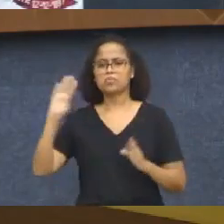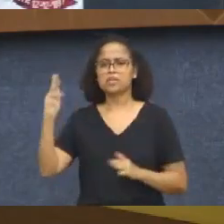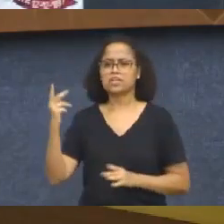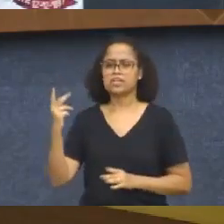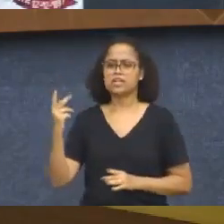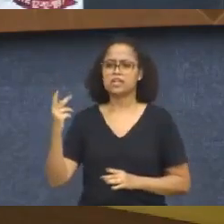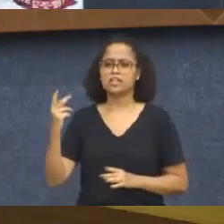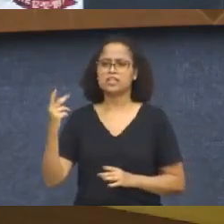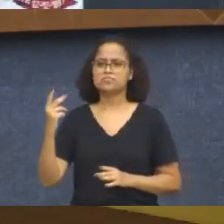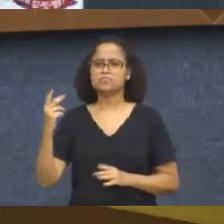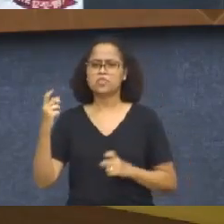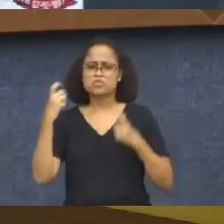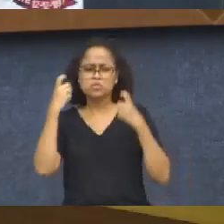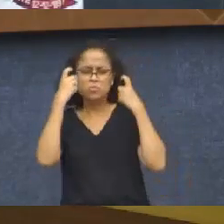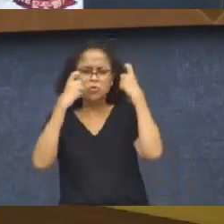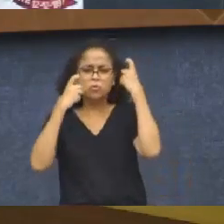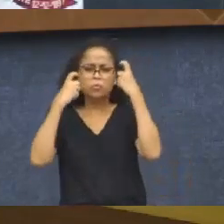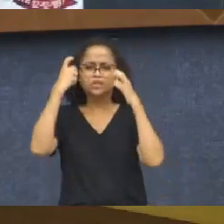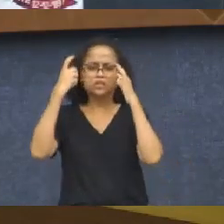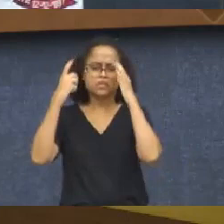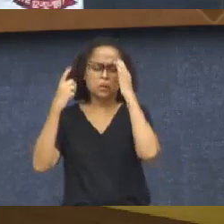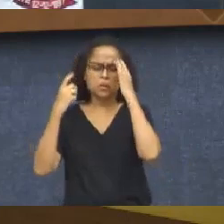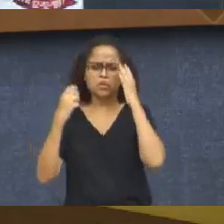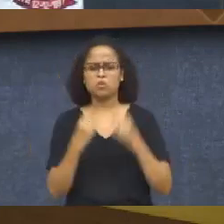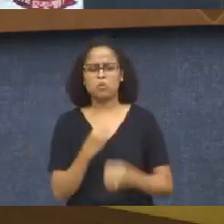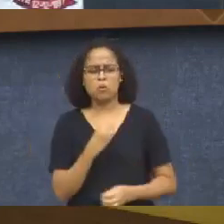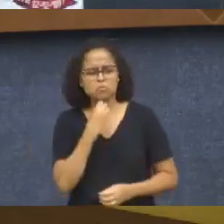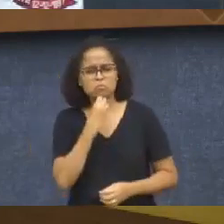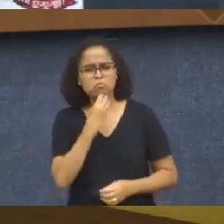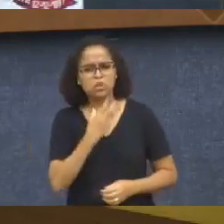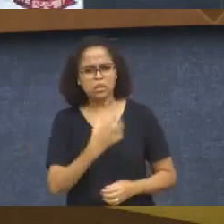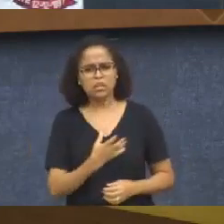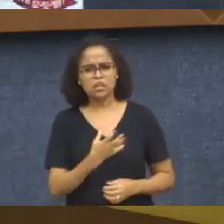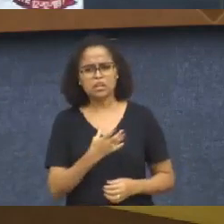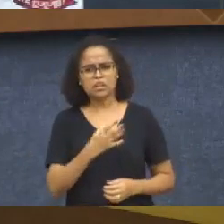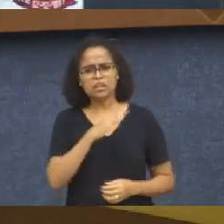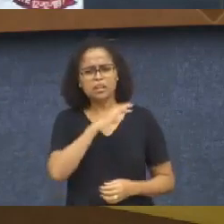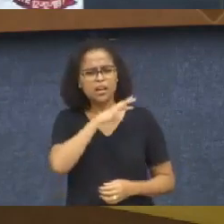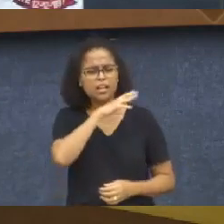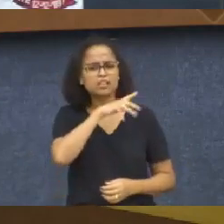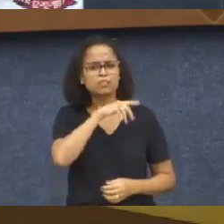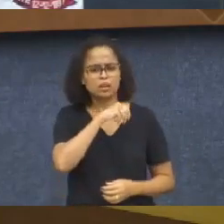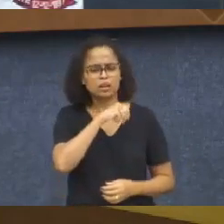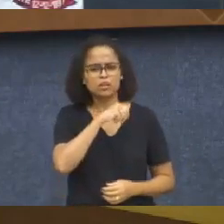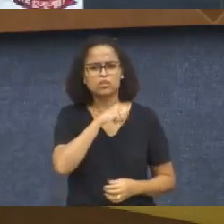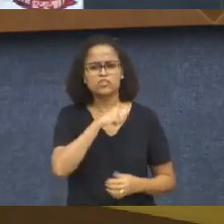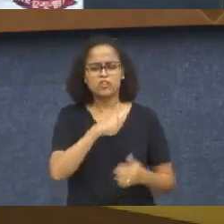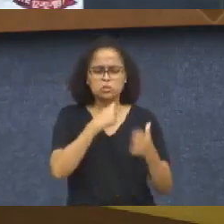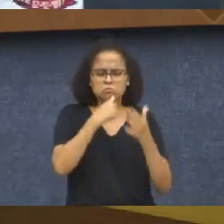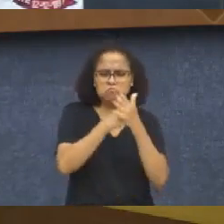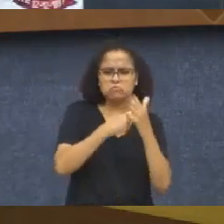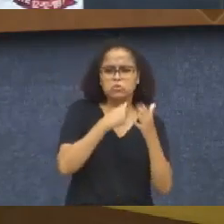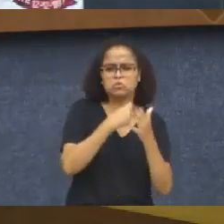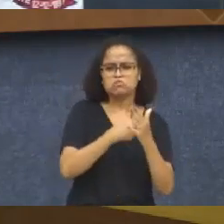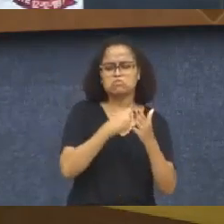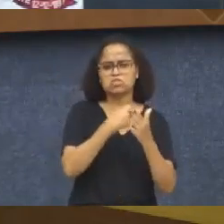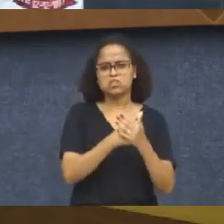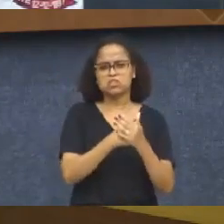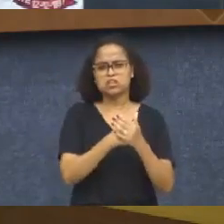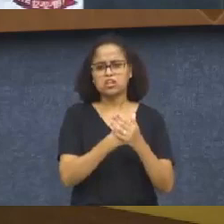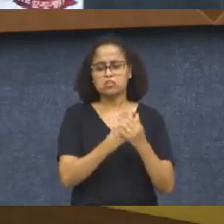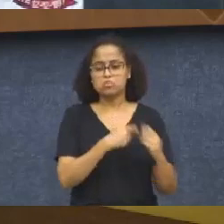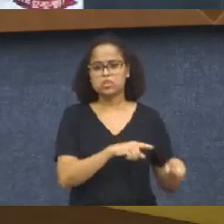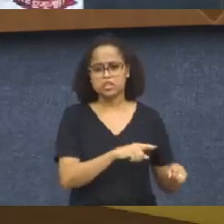total com o bem-estar animal. Vamos continuar lutando em prol disso. E com relação